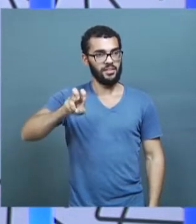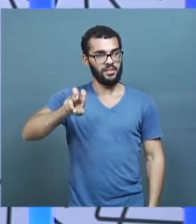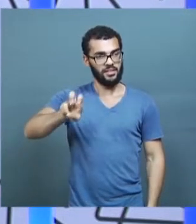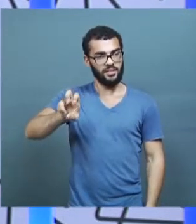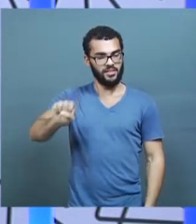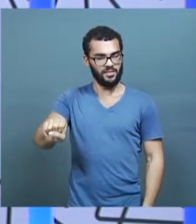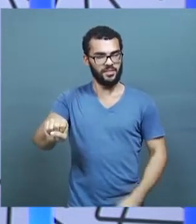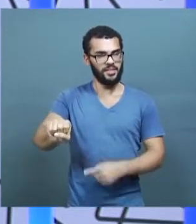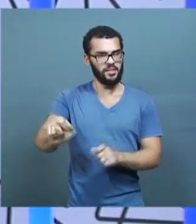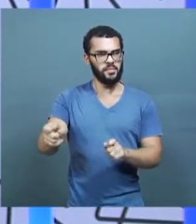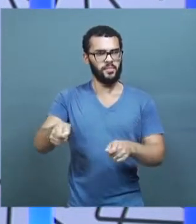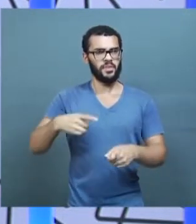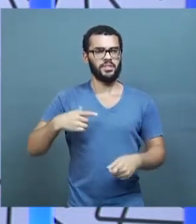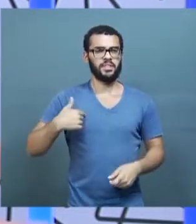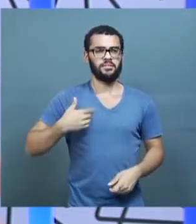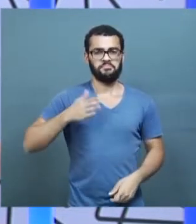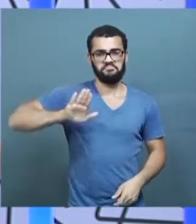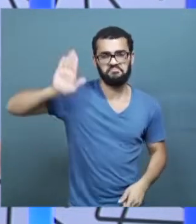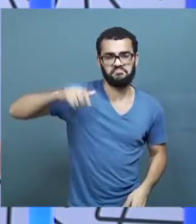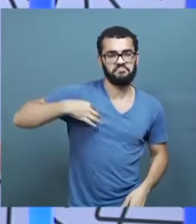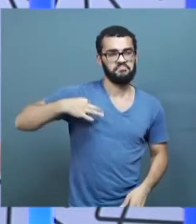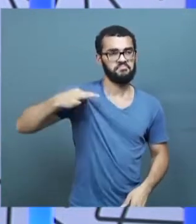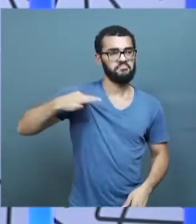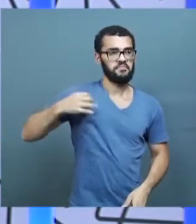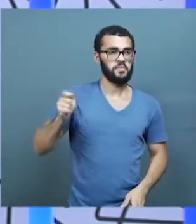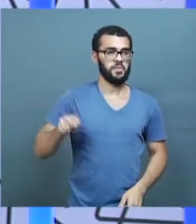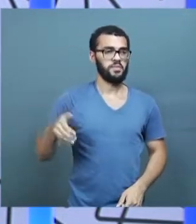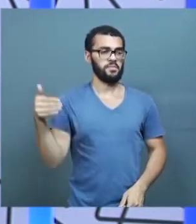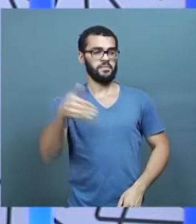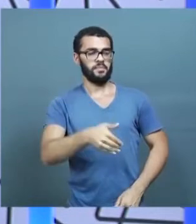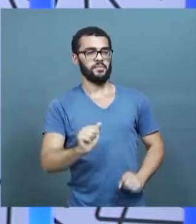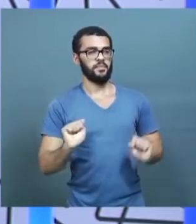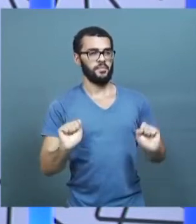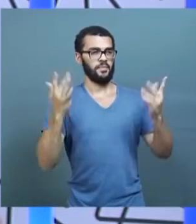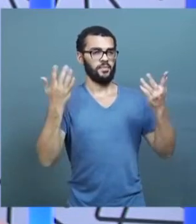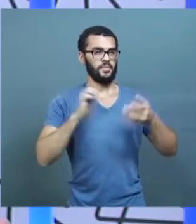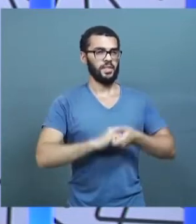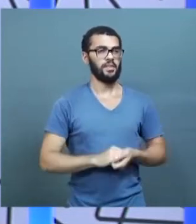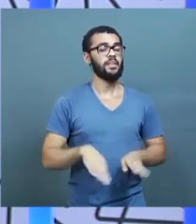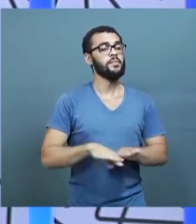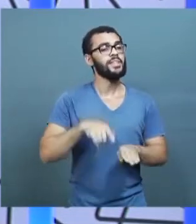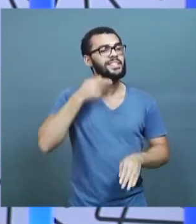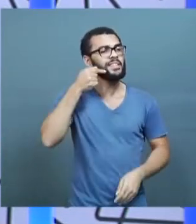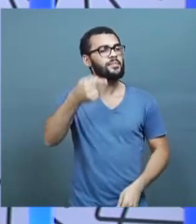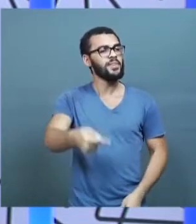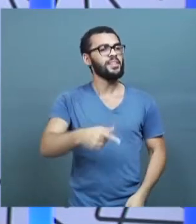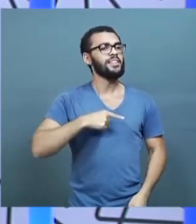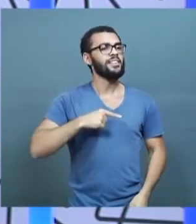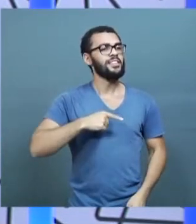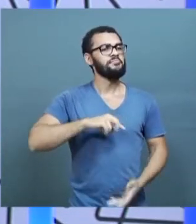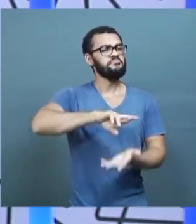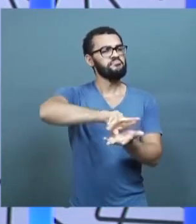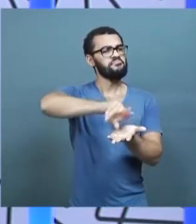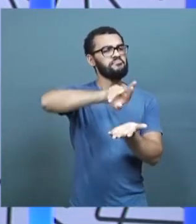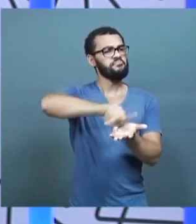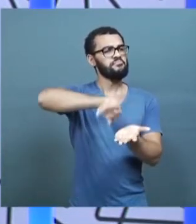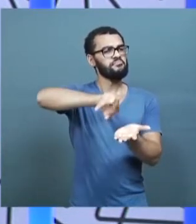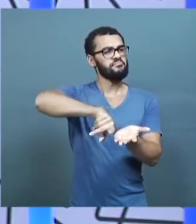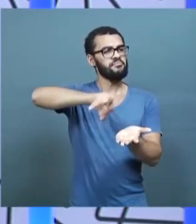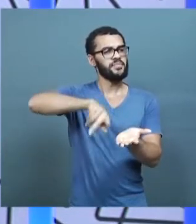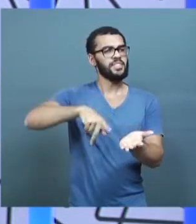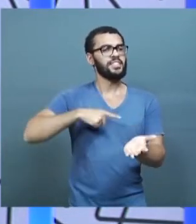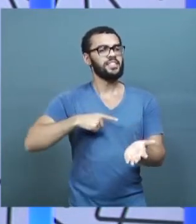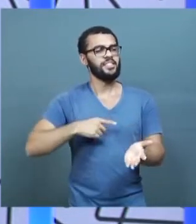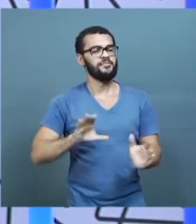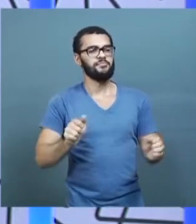3226-6558 e se candidatar a ser voluntário nessa festa. Também, durante a semana, teremos outras ações, né, ações com